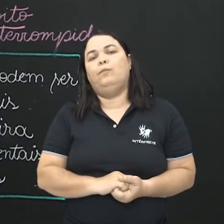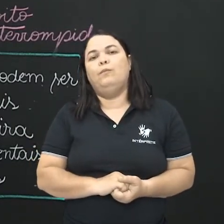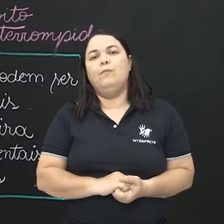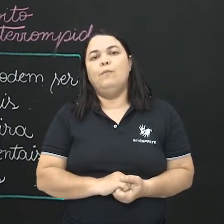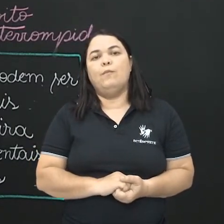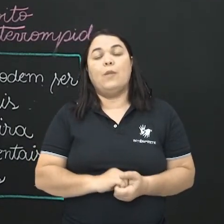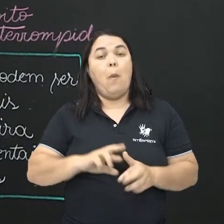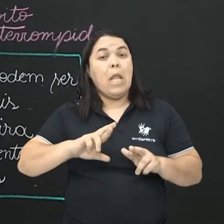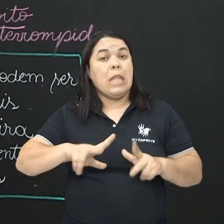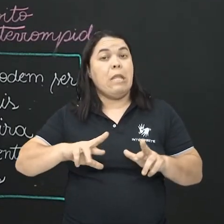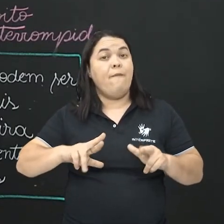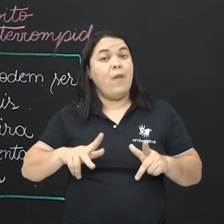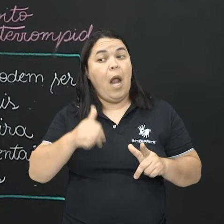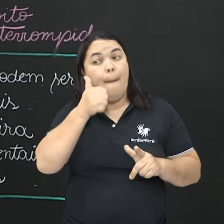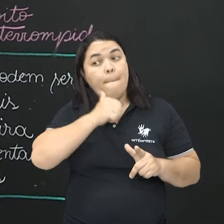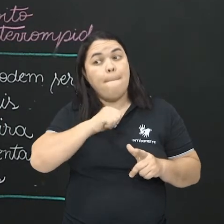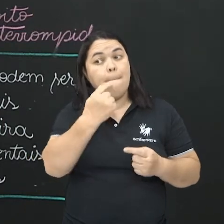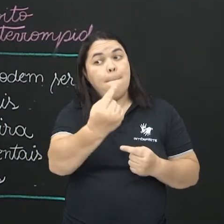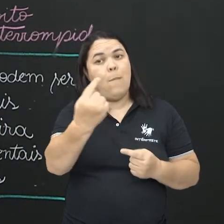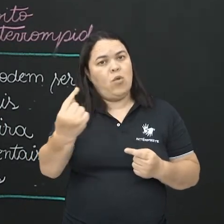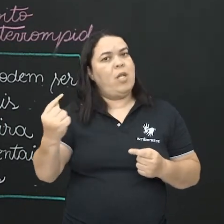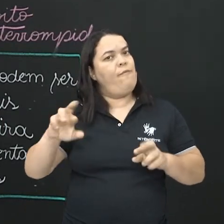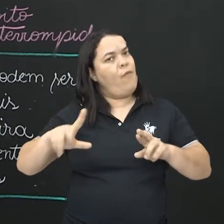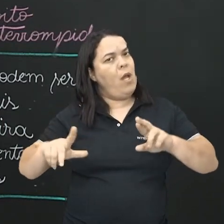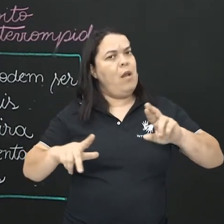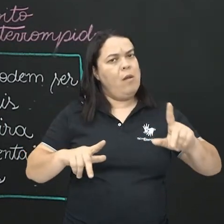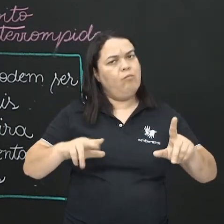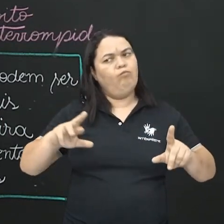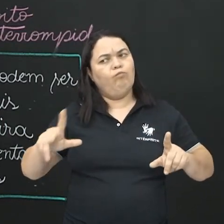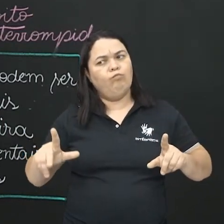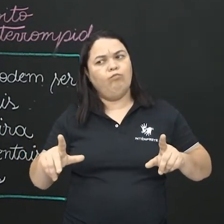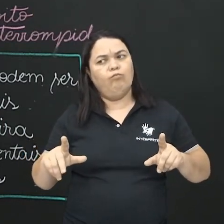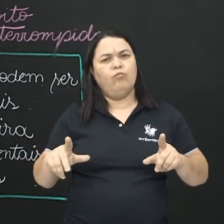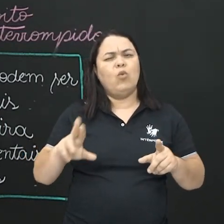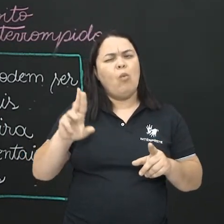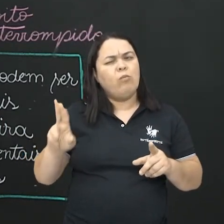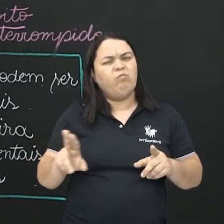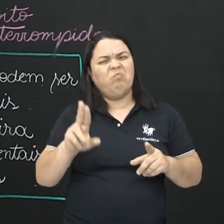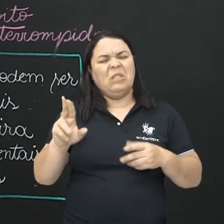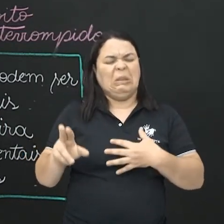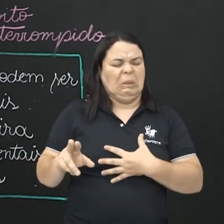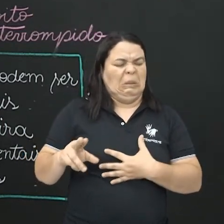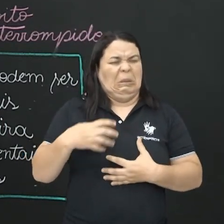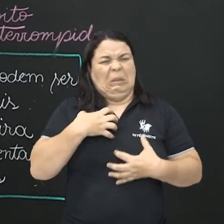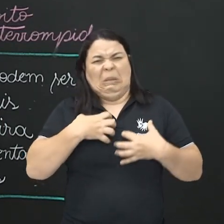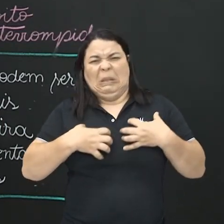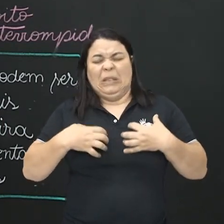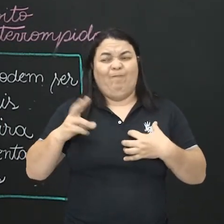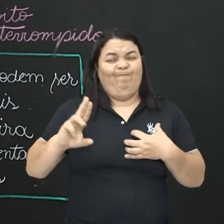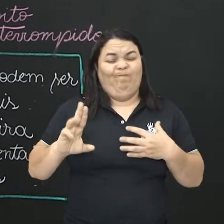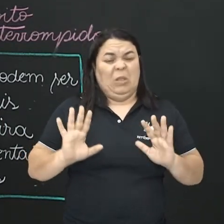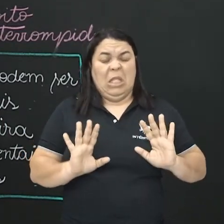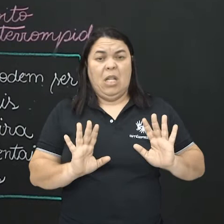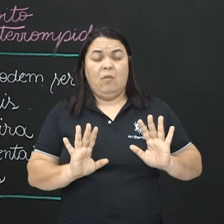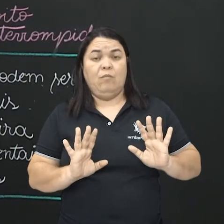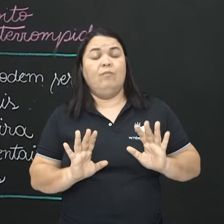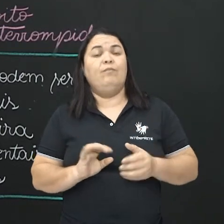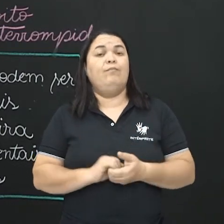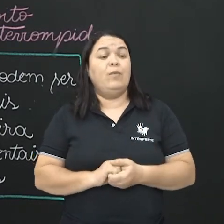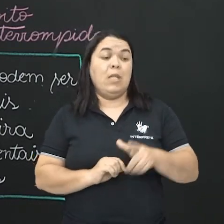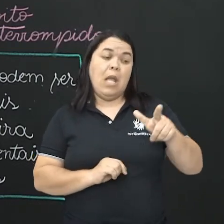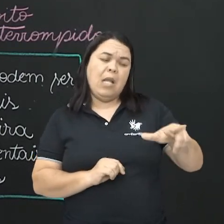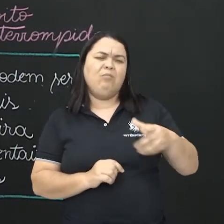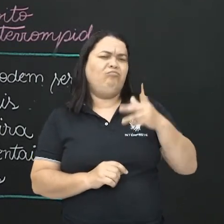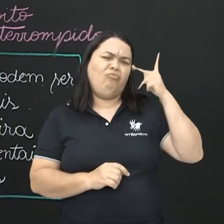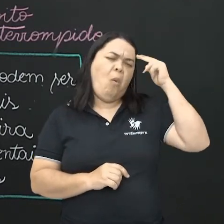no aceite de mulher para mulher. Então, uma pode usar se sentir mal, ter efeitos colaterais mais intensos, o que para